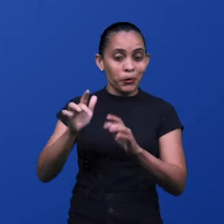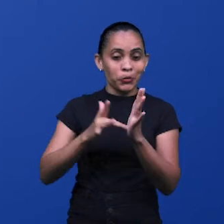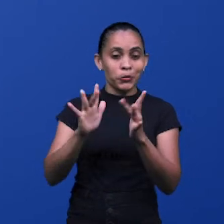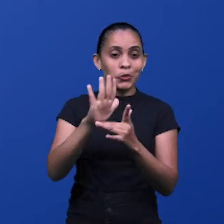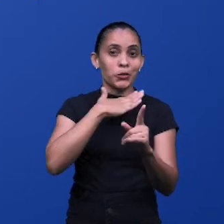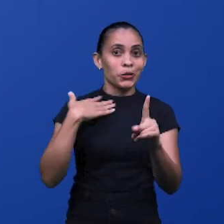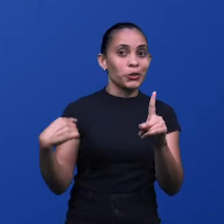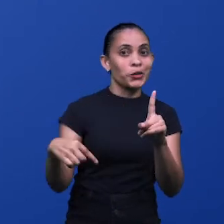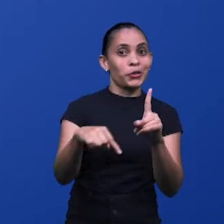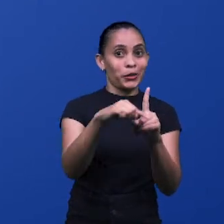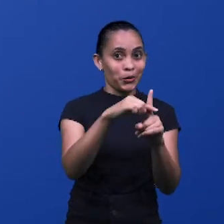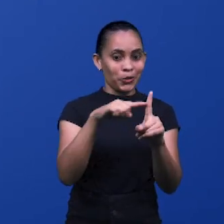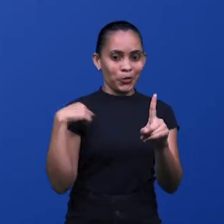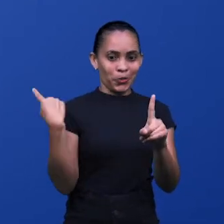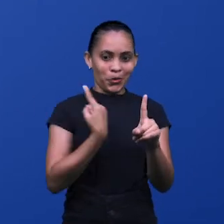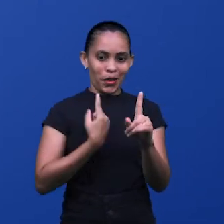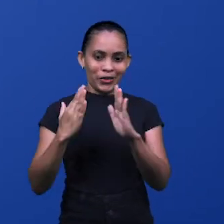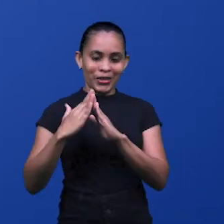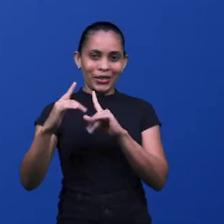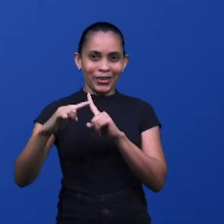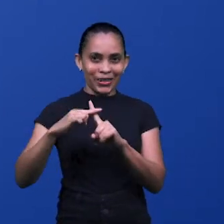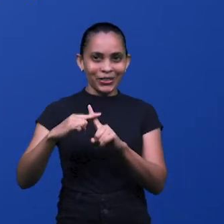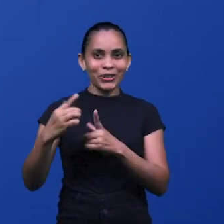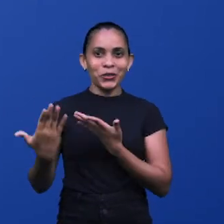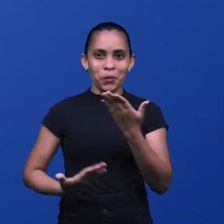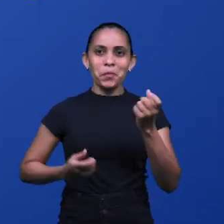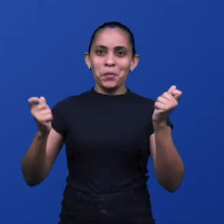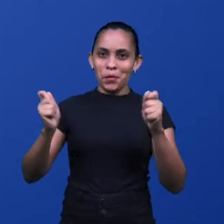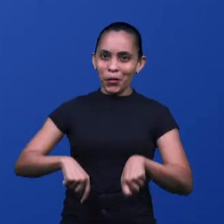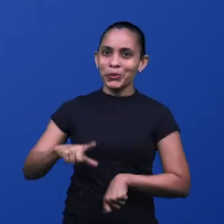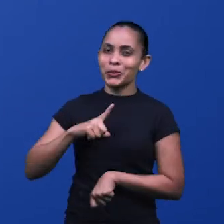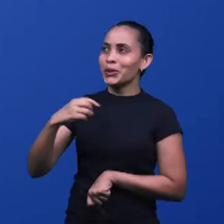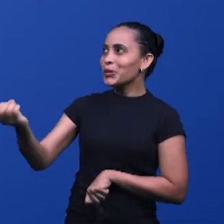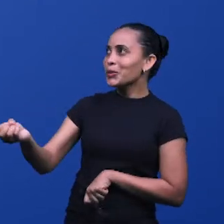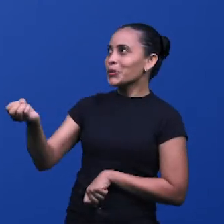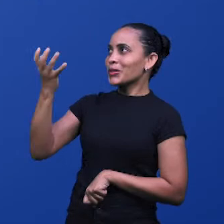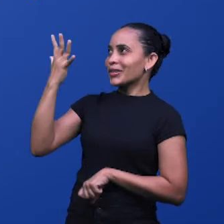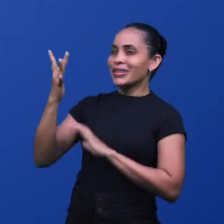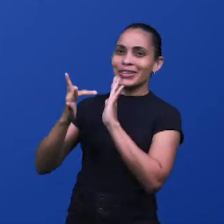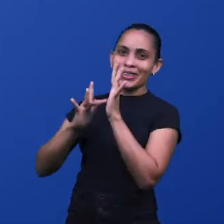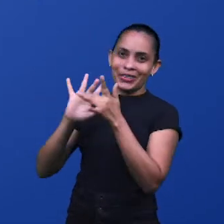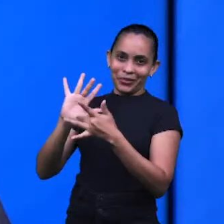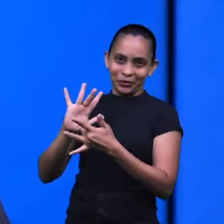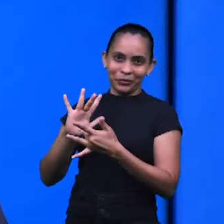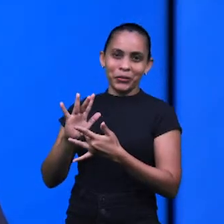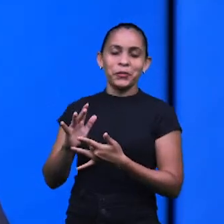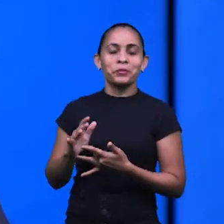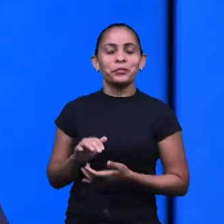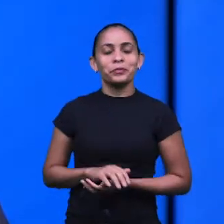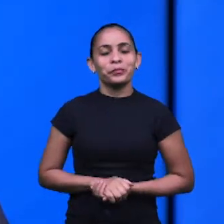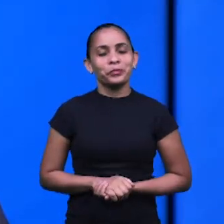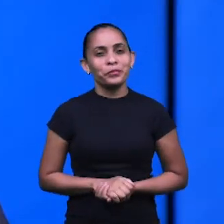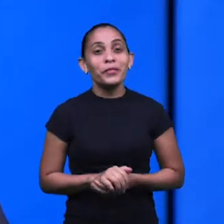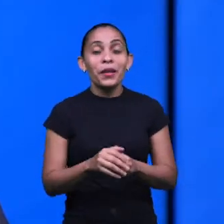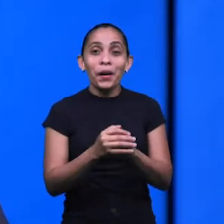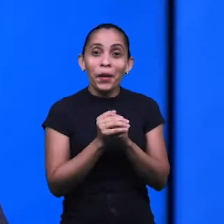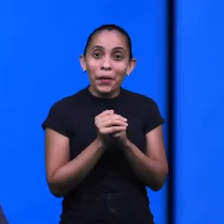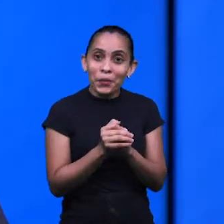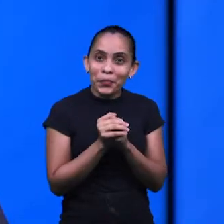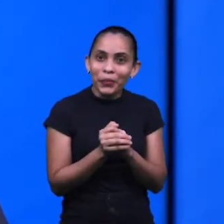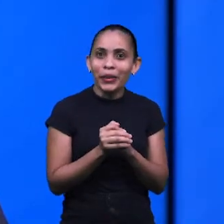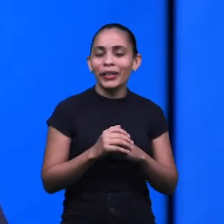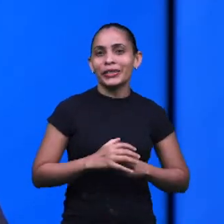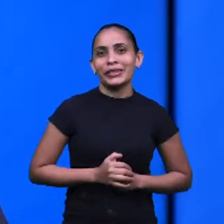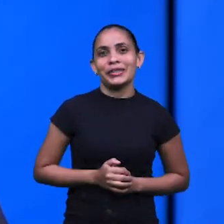a igreja pode alcançar a salvação, que é Jesus revelado. A paz do Senhor Jesus a todos. Amém, Gabriela. Paz do Senhor.